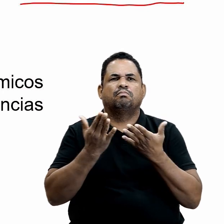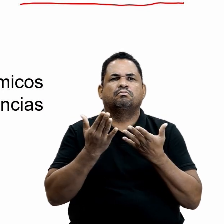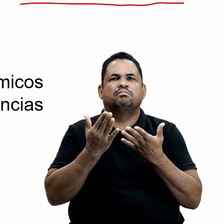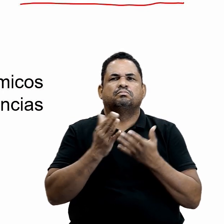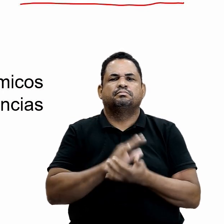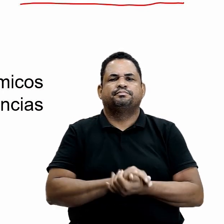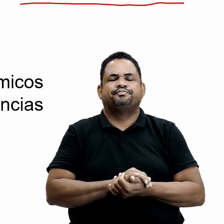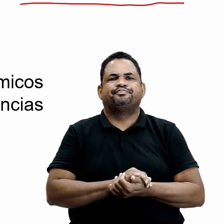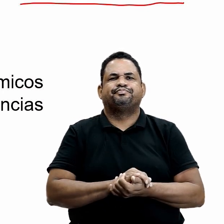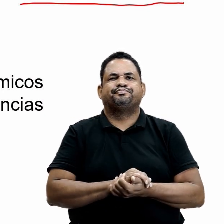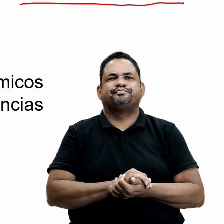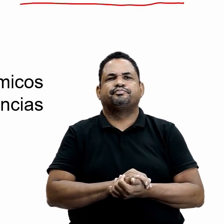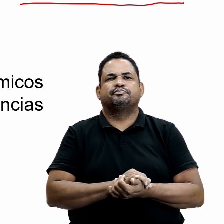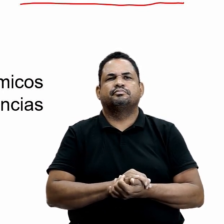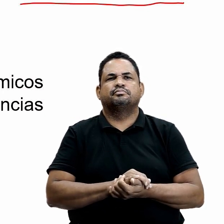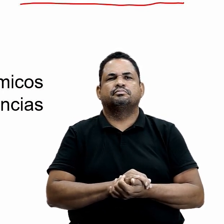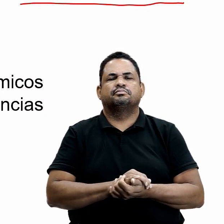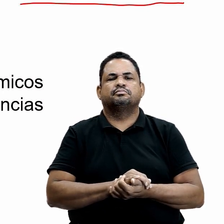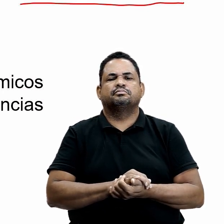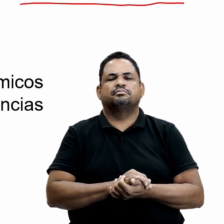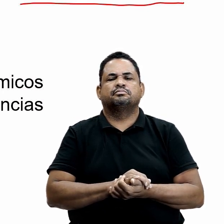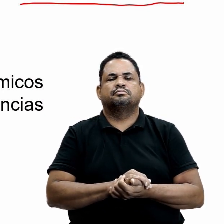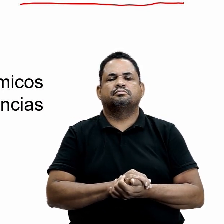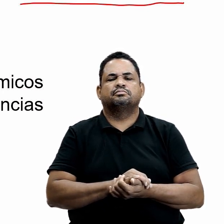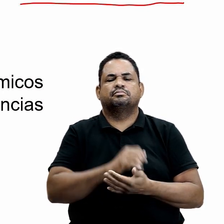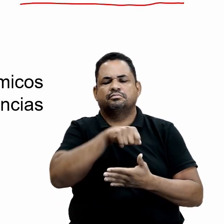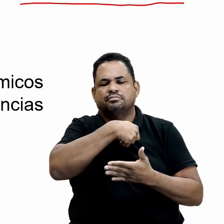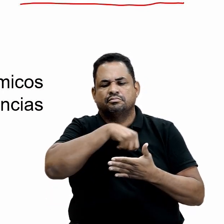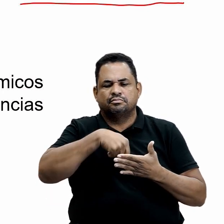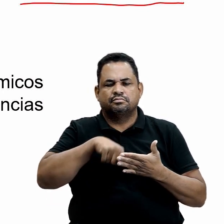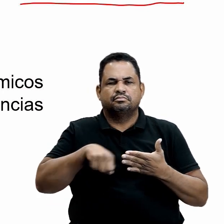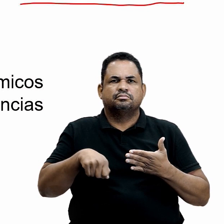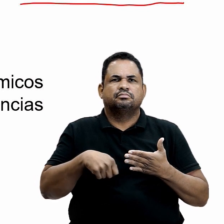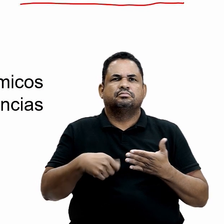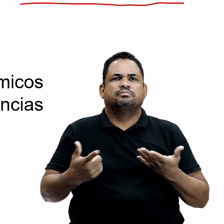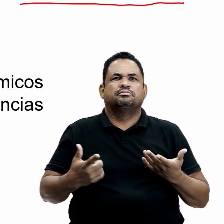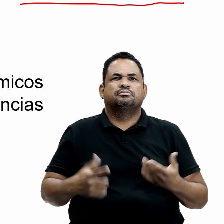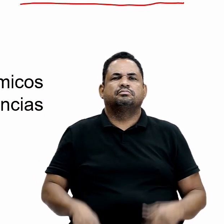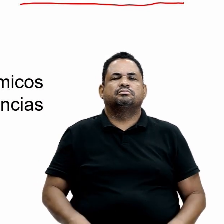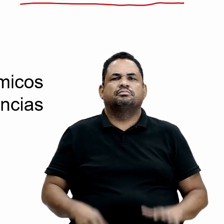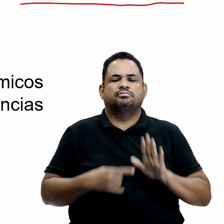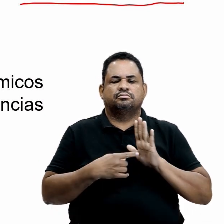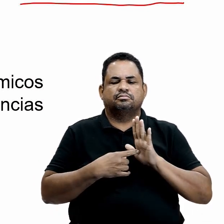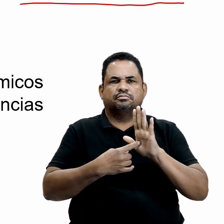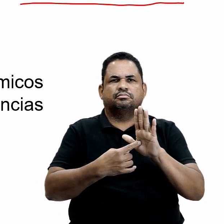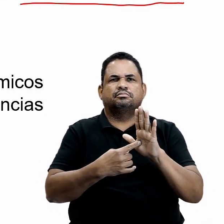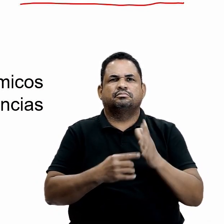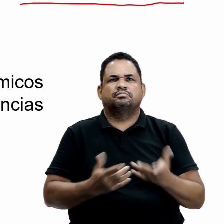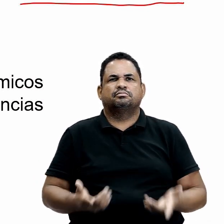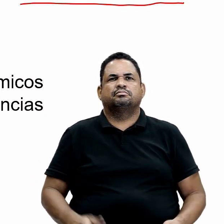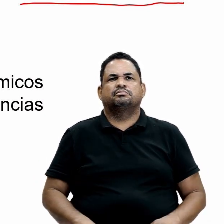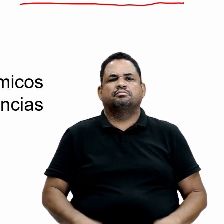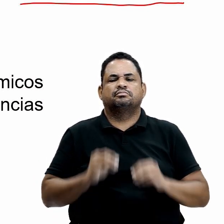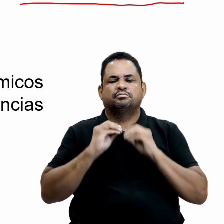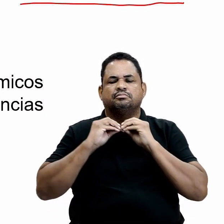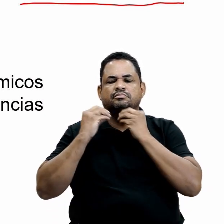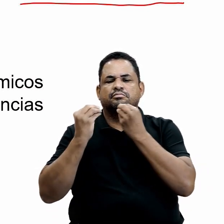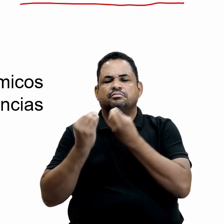falou, a gente vai escrever, representar aquelas